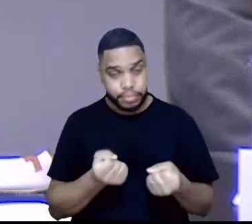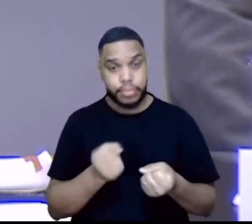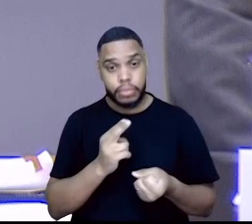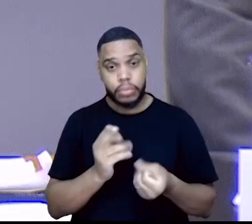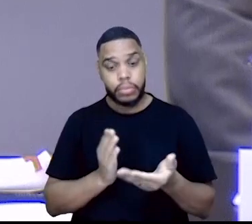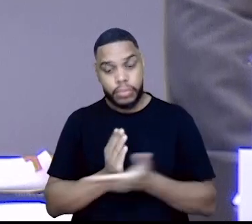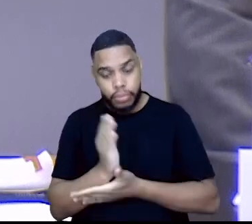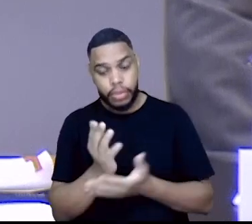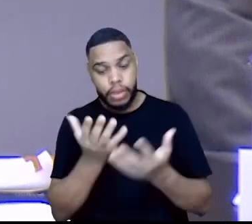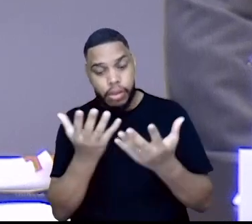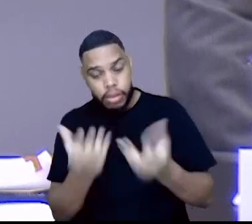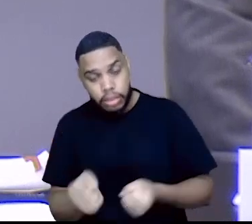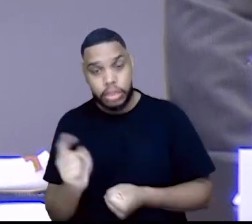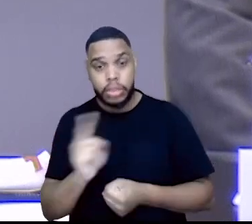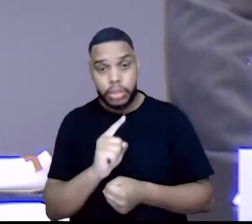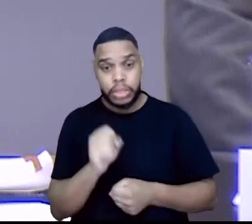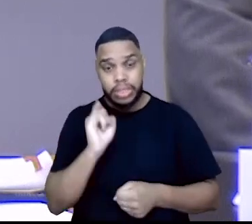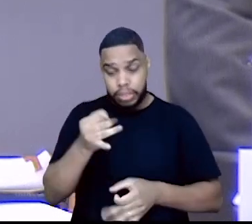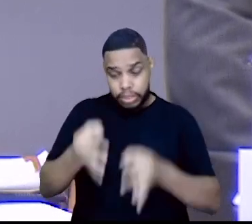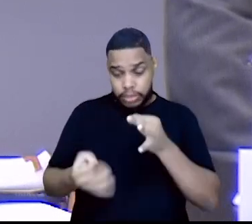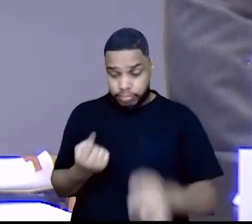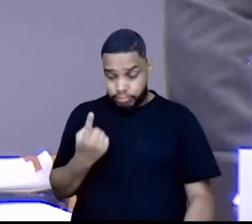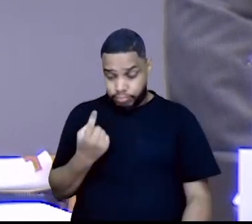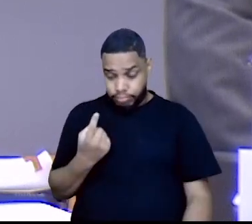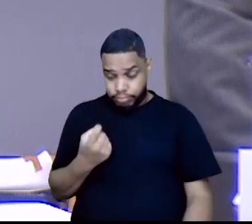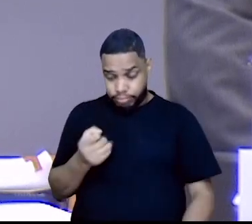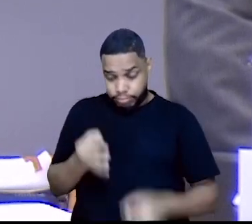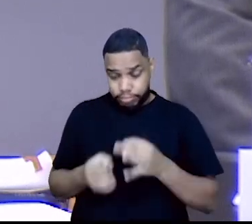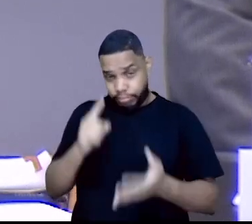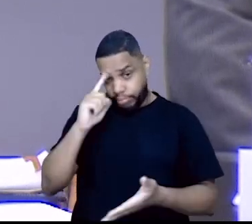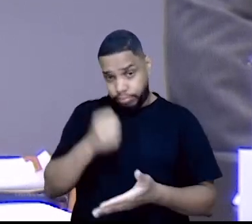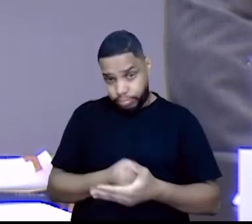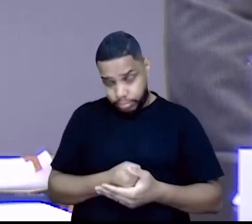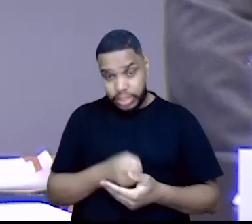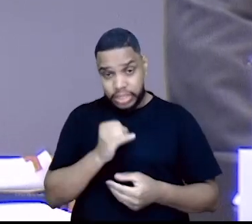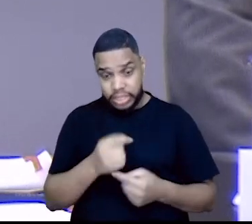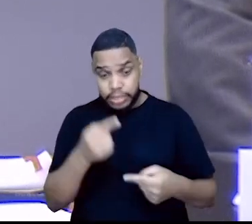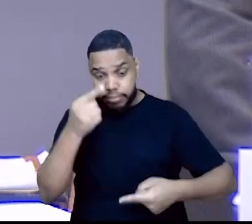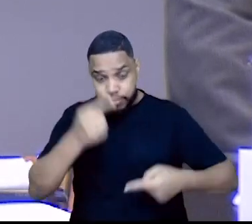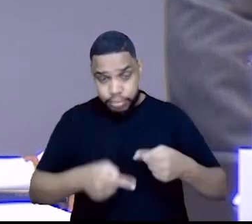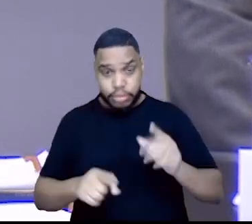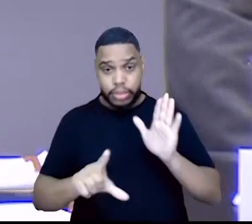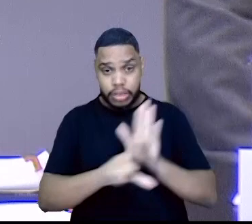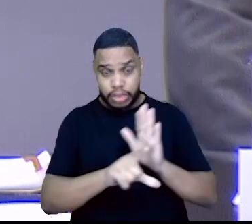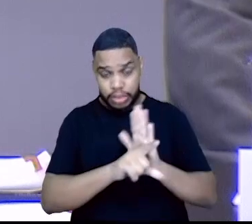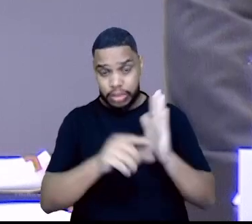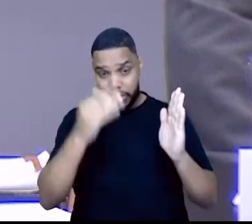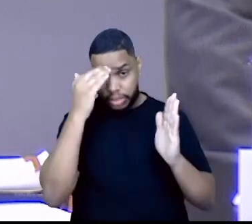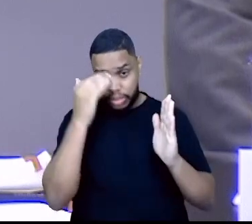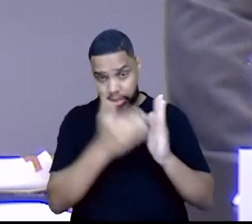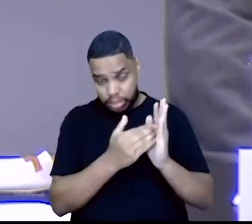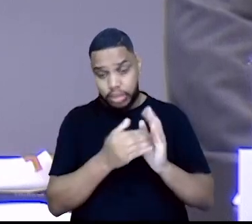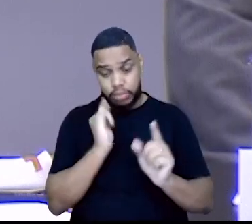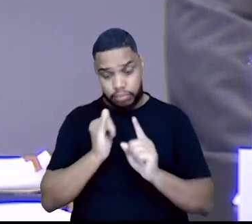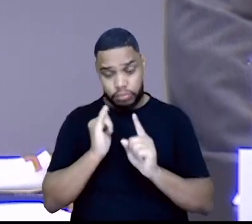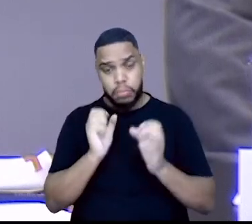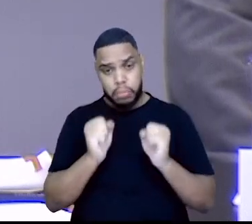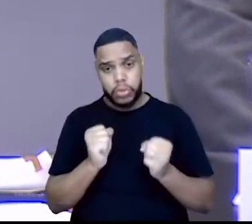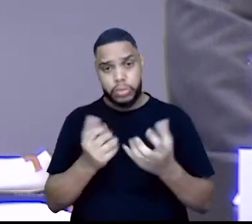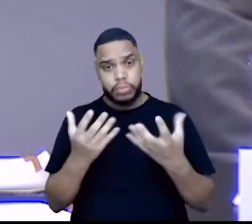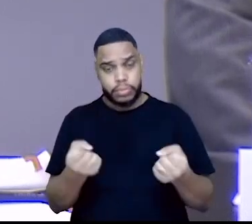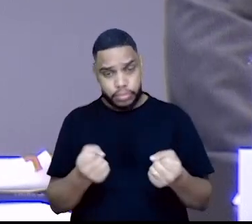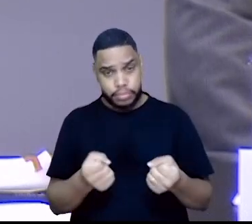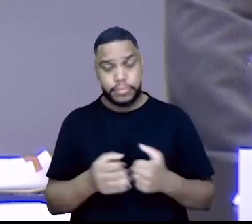recursos monocraticamente se eles estivessem contrariando ou se estivessem alinhados com a jurisprudência